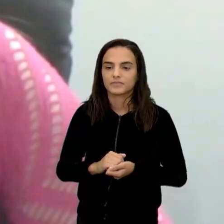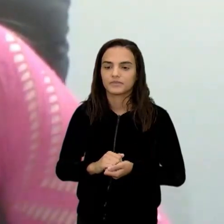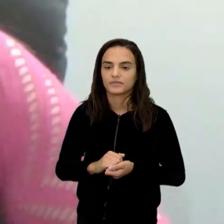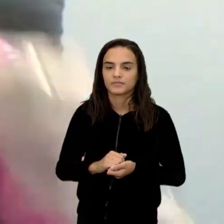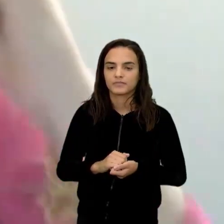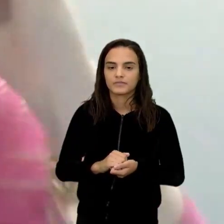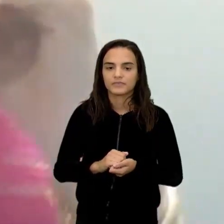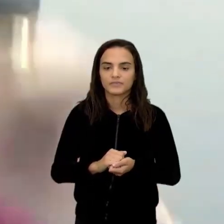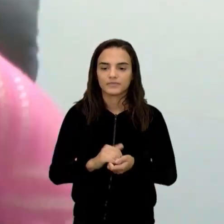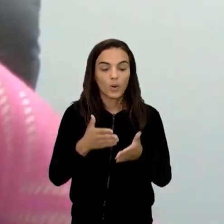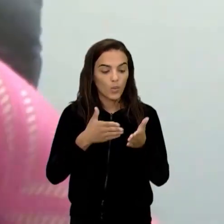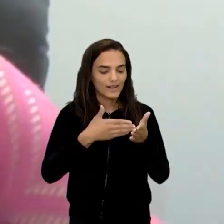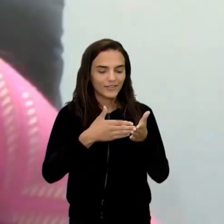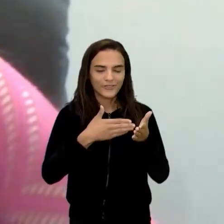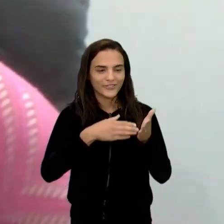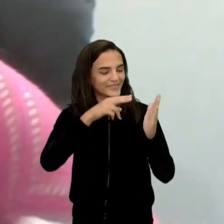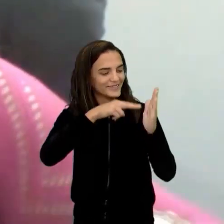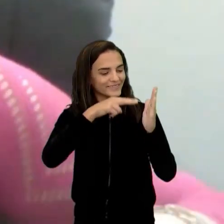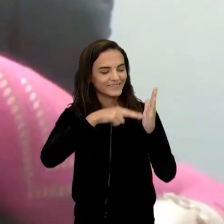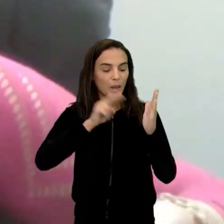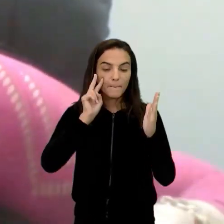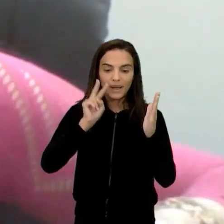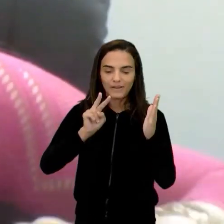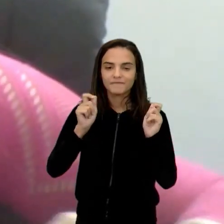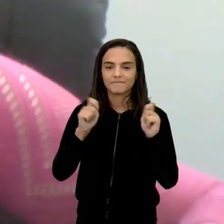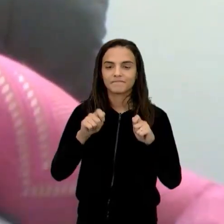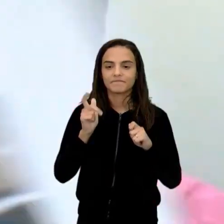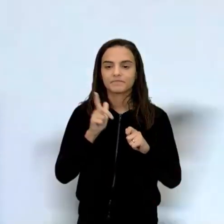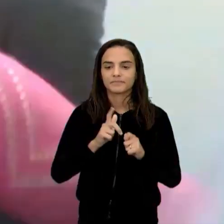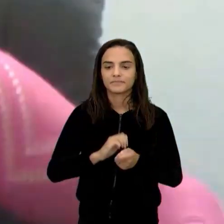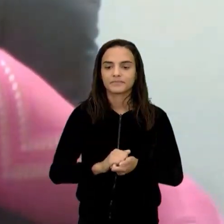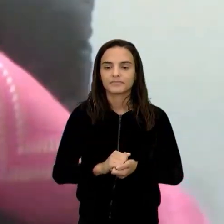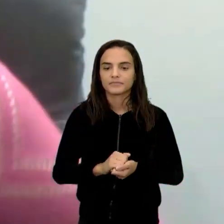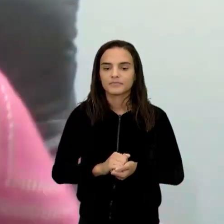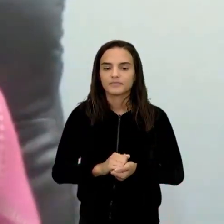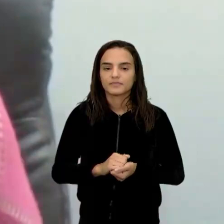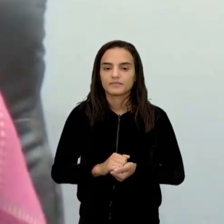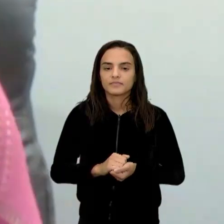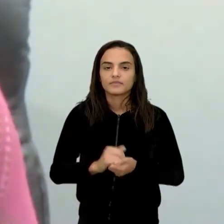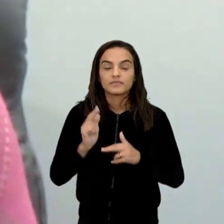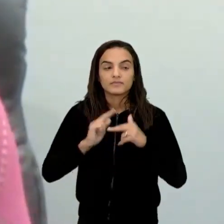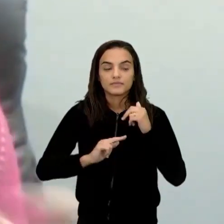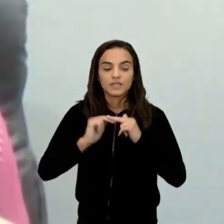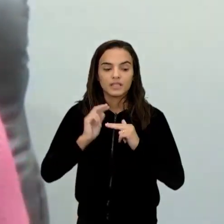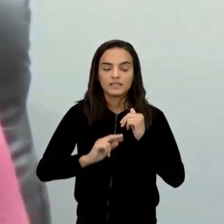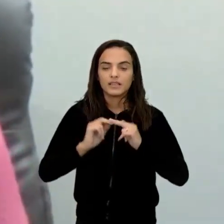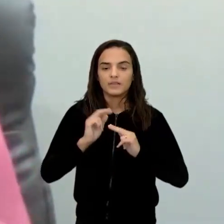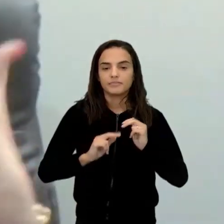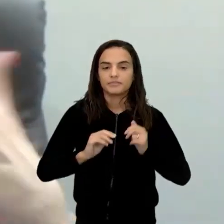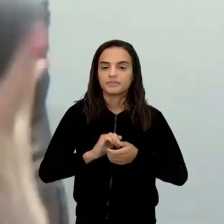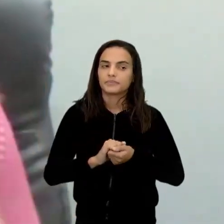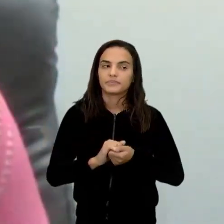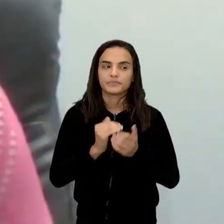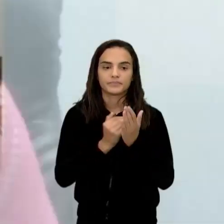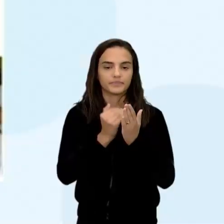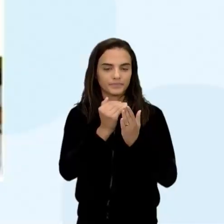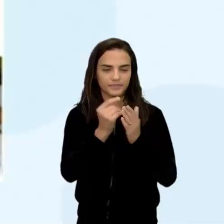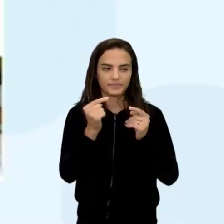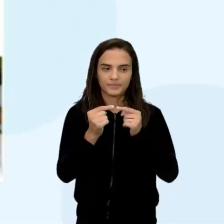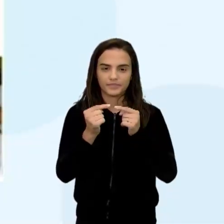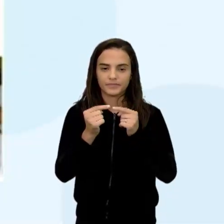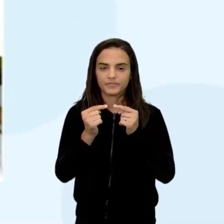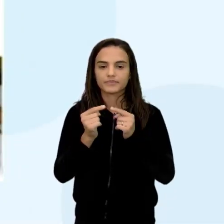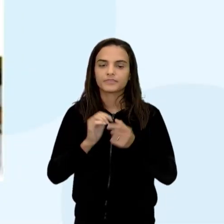ali ele estava lendo um livro na altura dos olhos dele, tá? Os materiais, a adequação, mais ainda,